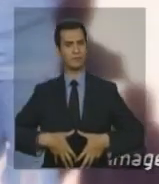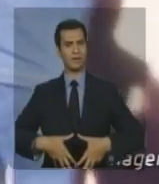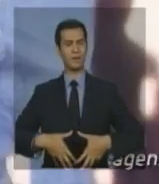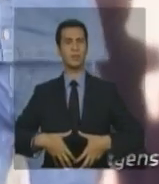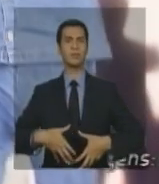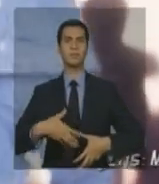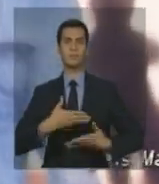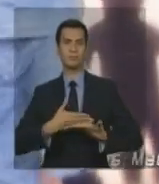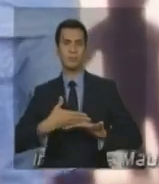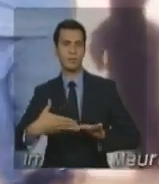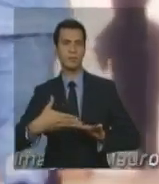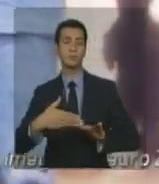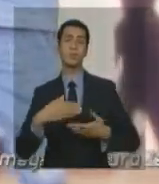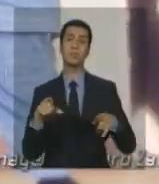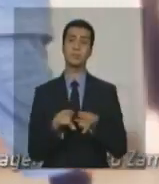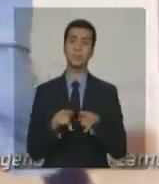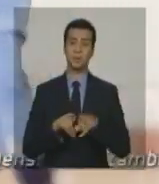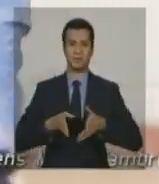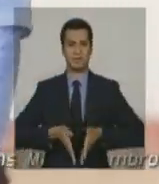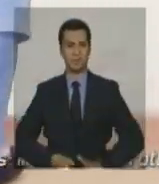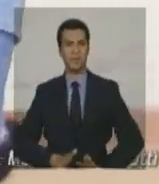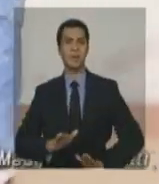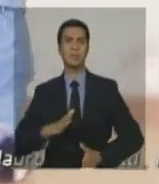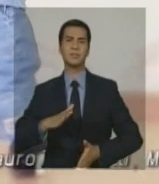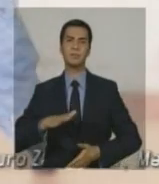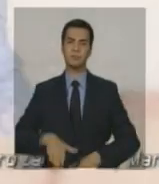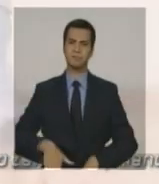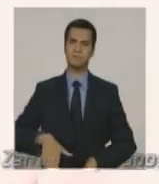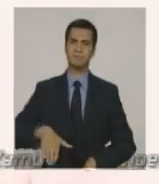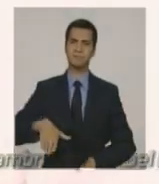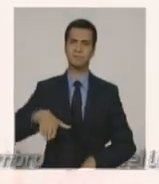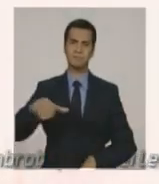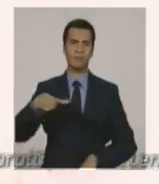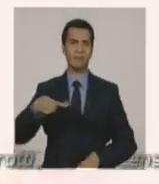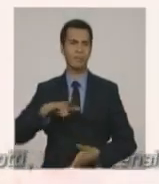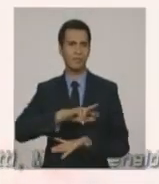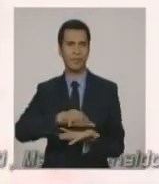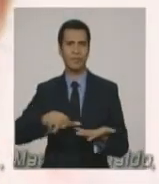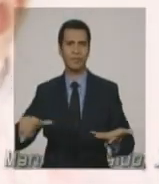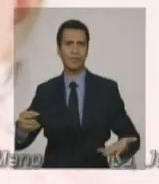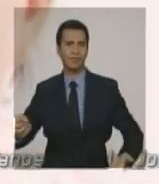ou nos primeiros anos, onde tudo é uma grande descoberta,